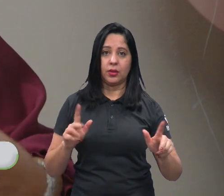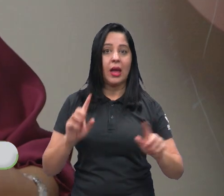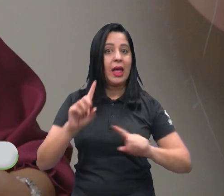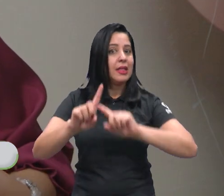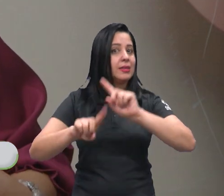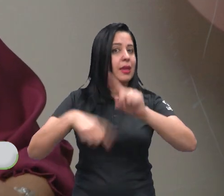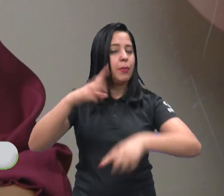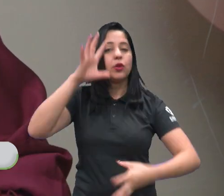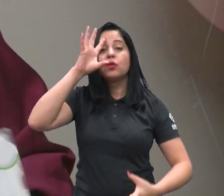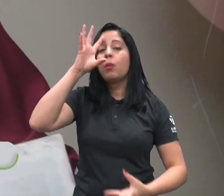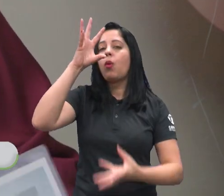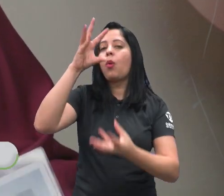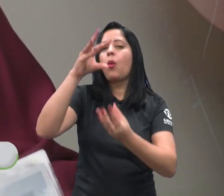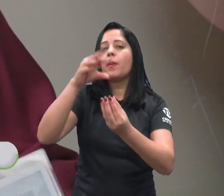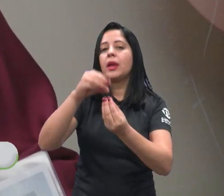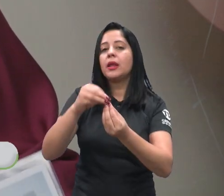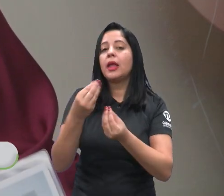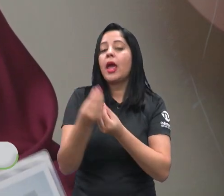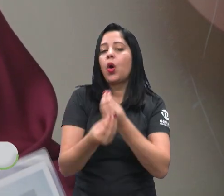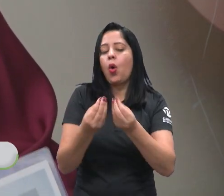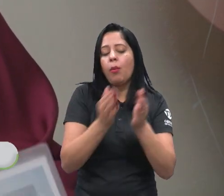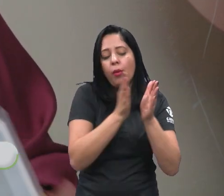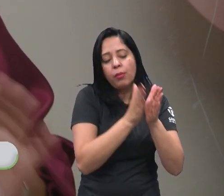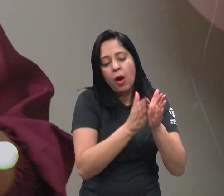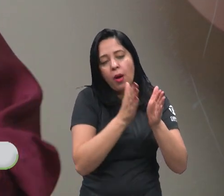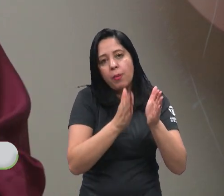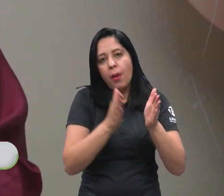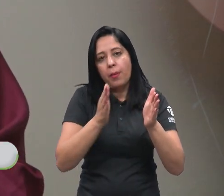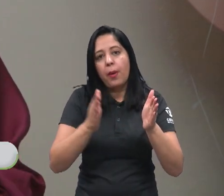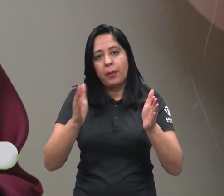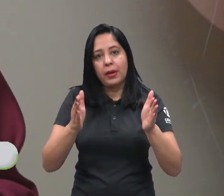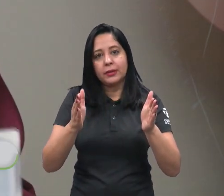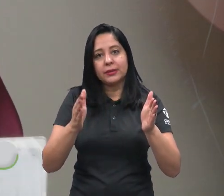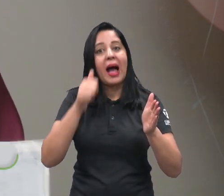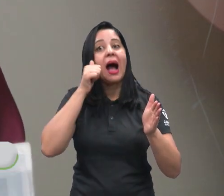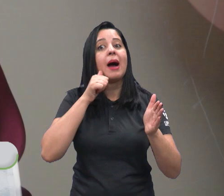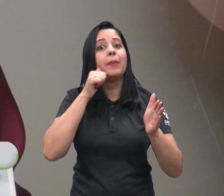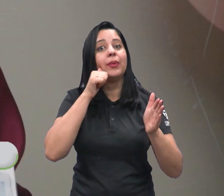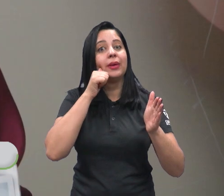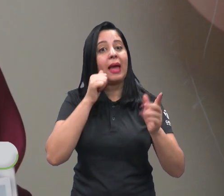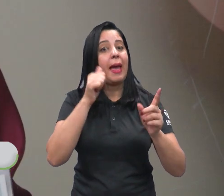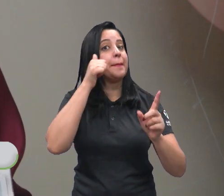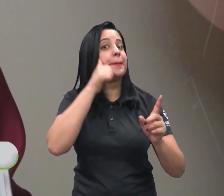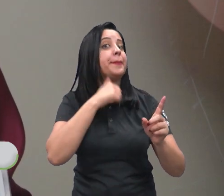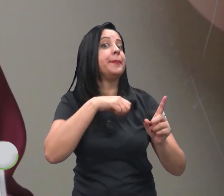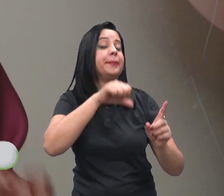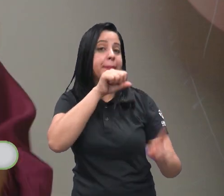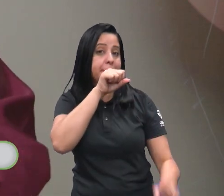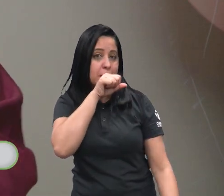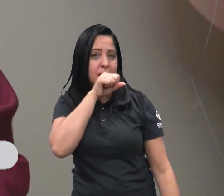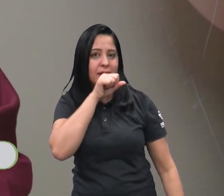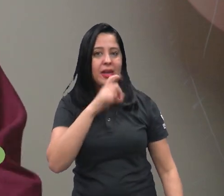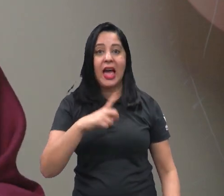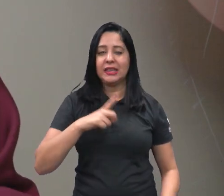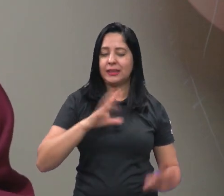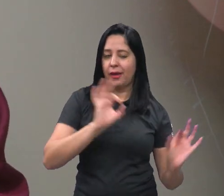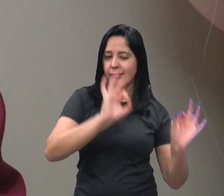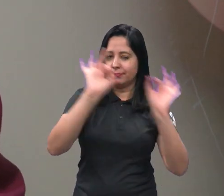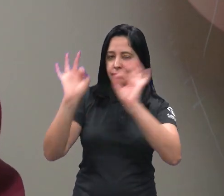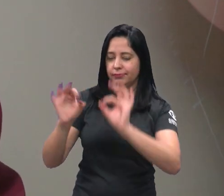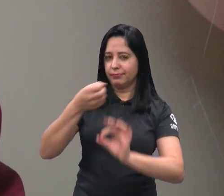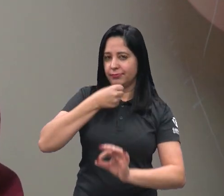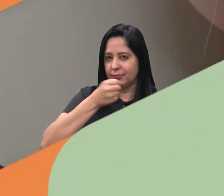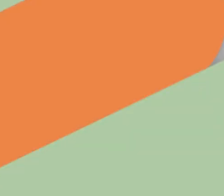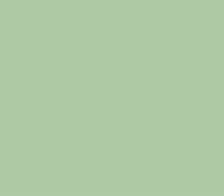se intensifica quando a mulher se torna mãe. Inclusive, nós temos uma reportagem sobre isso. Então, fica aí que nós